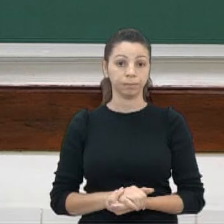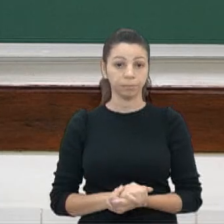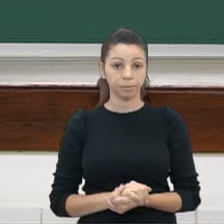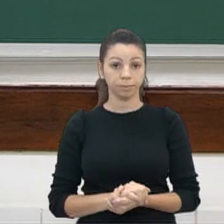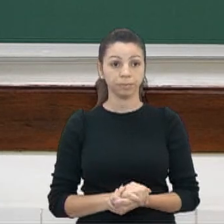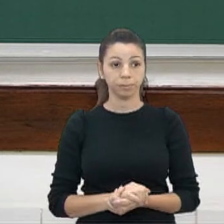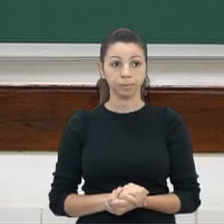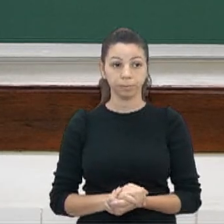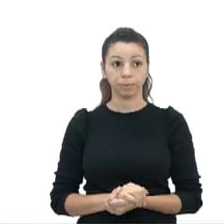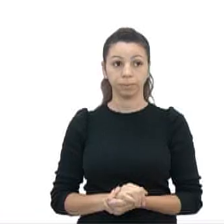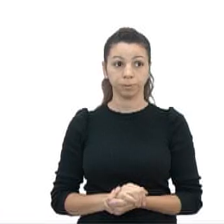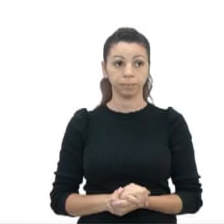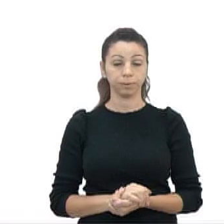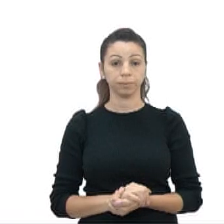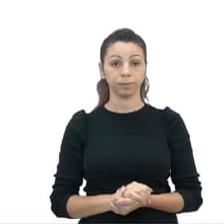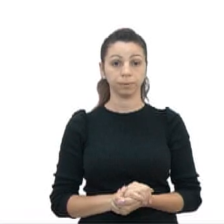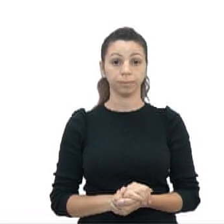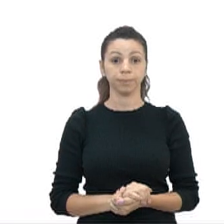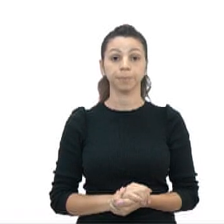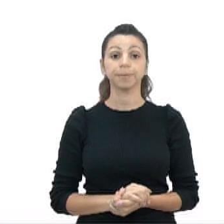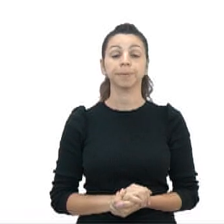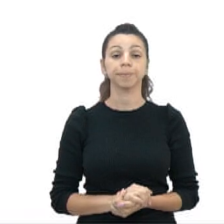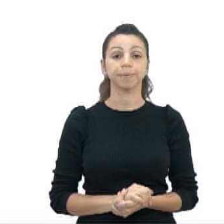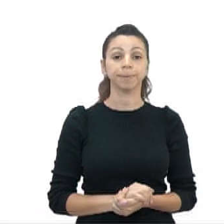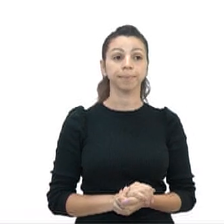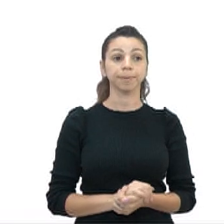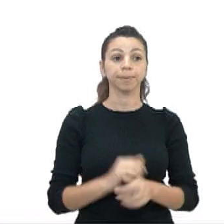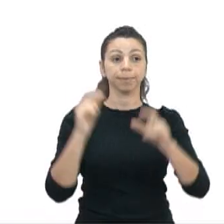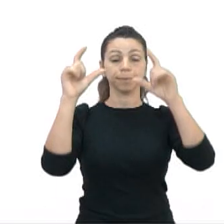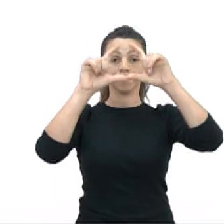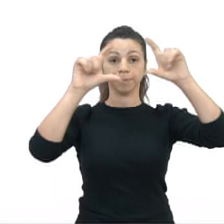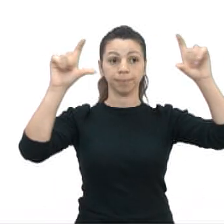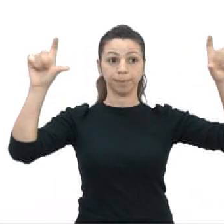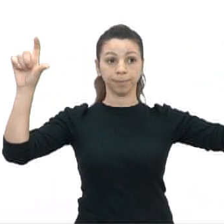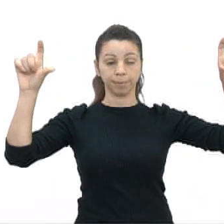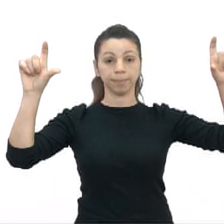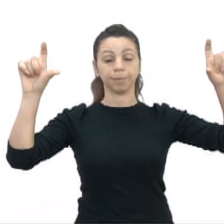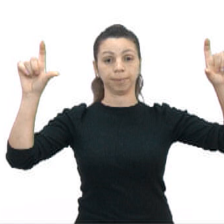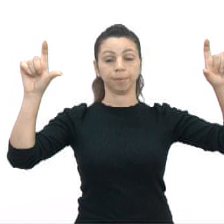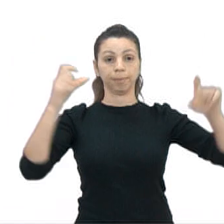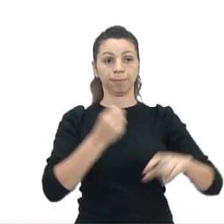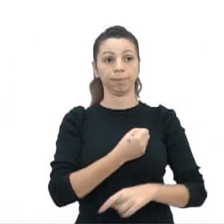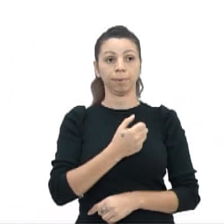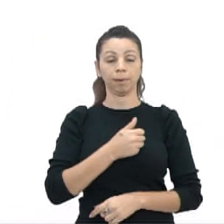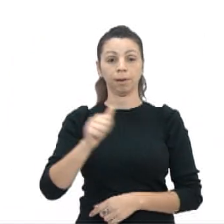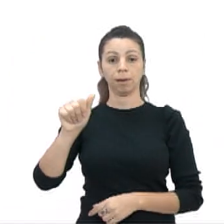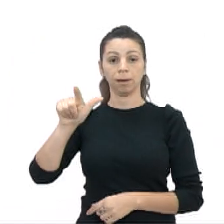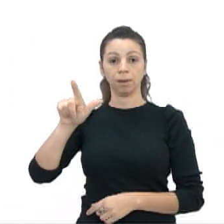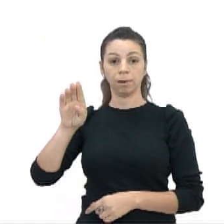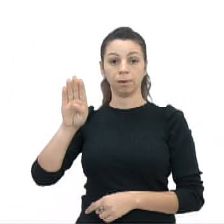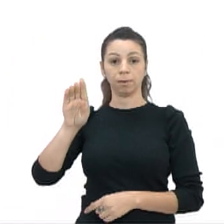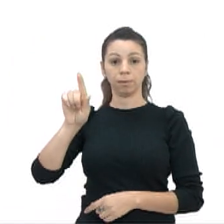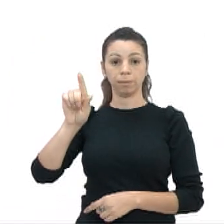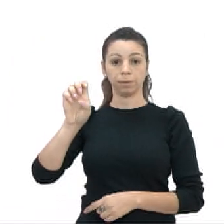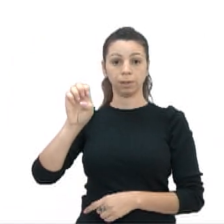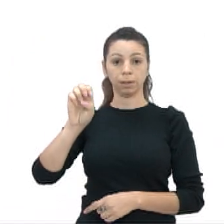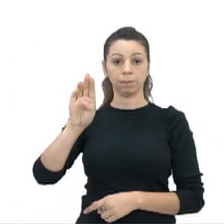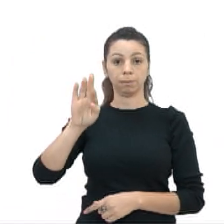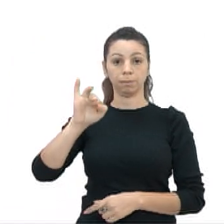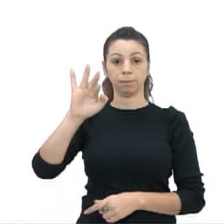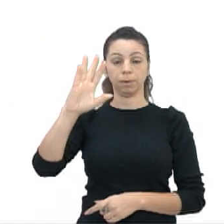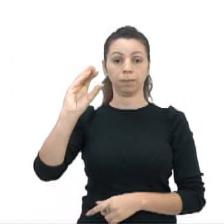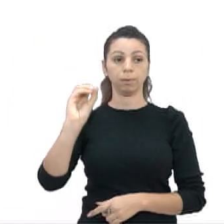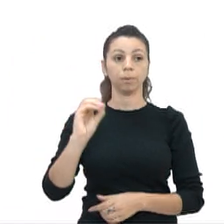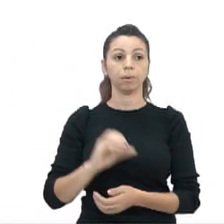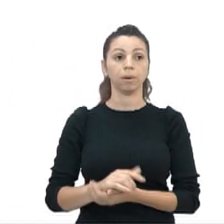continuar? Olha lá, expressões e cálculos algébricos vamos pôr em prática. Usando as letras